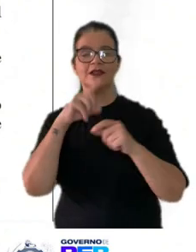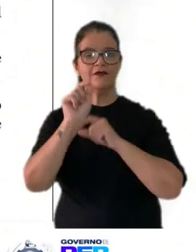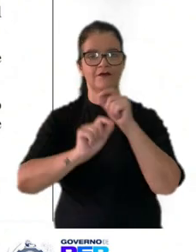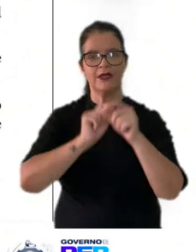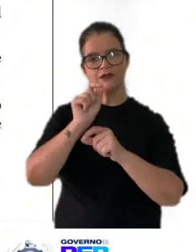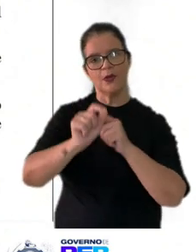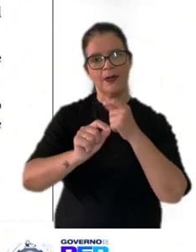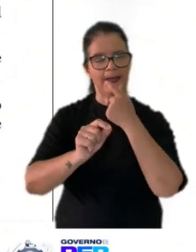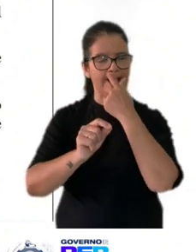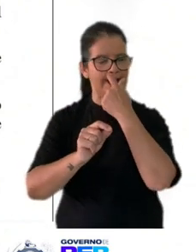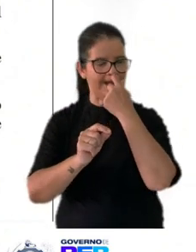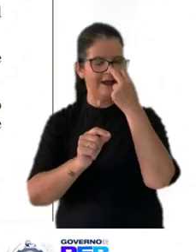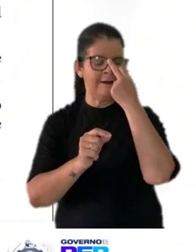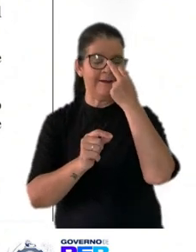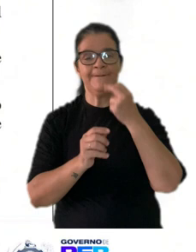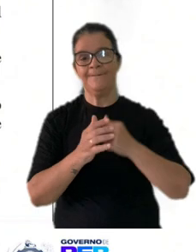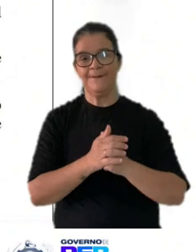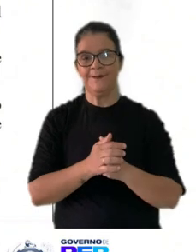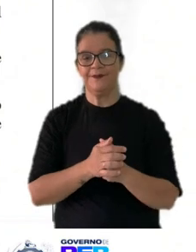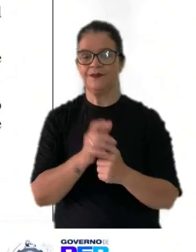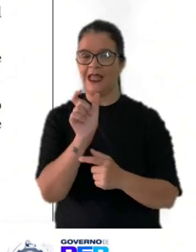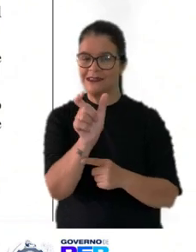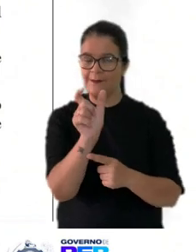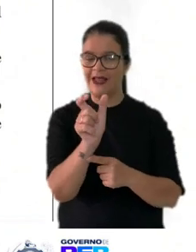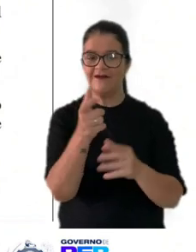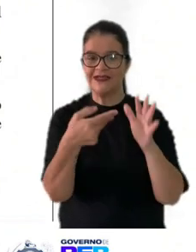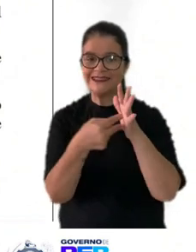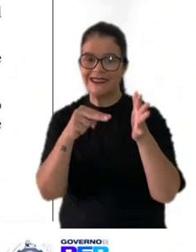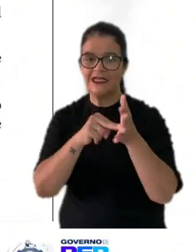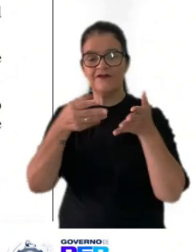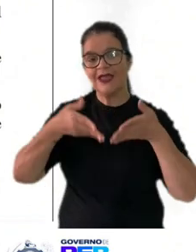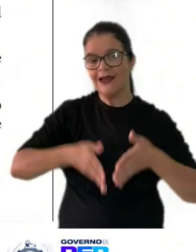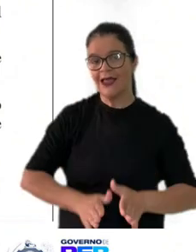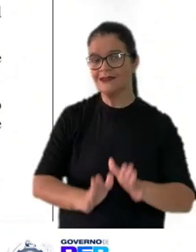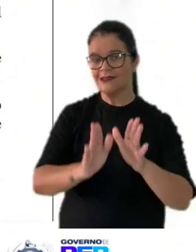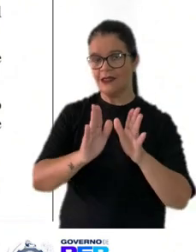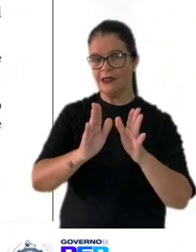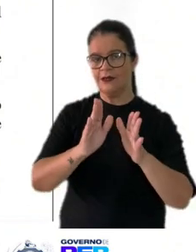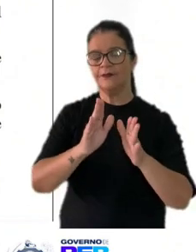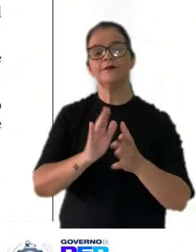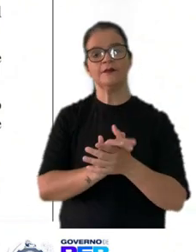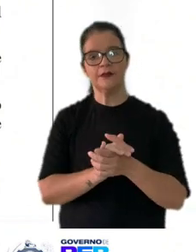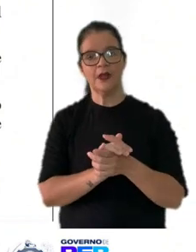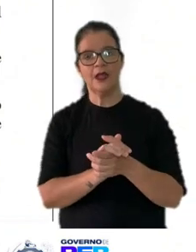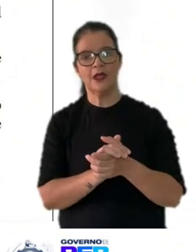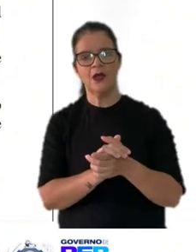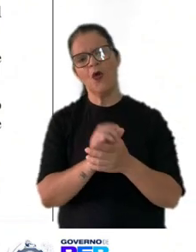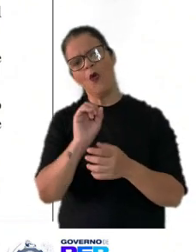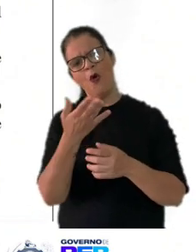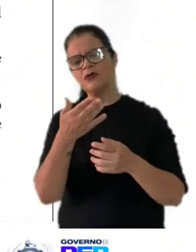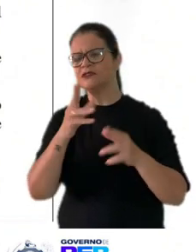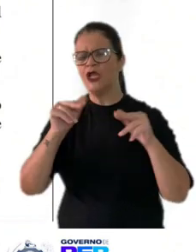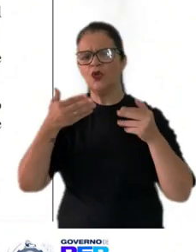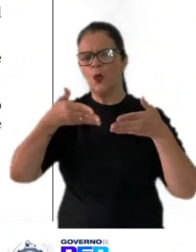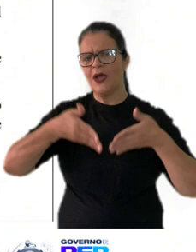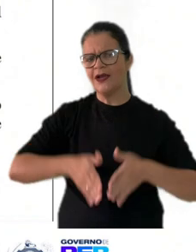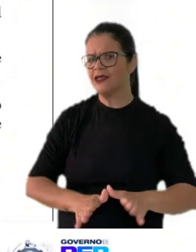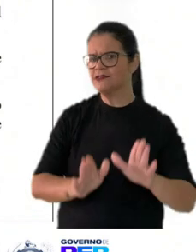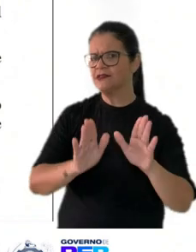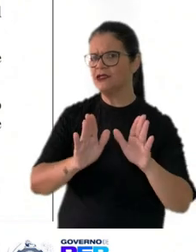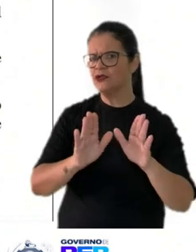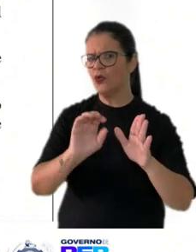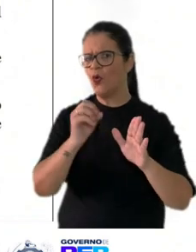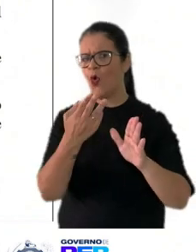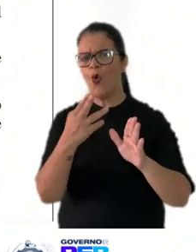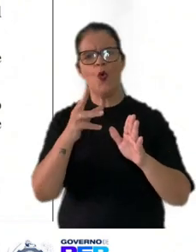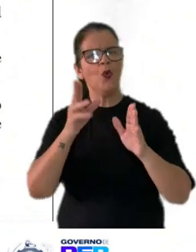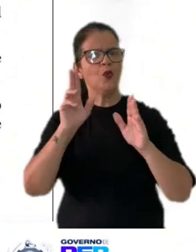born significa nascer então se ele nunca tivesse nascido ou se ele nunca never se ele nunca tivesse sido o